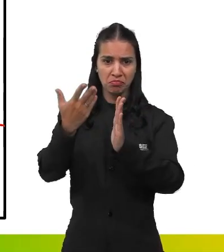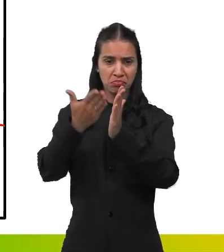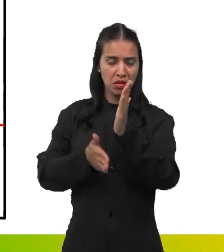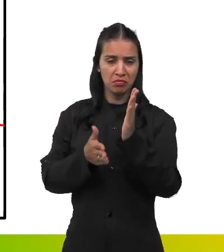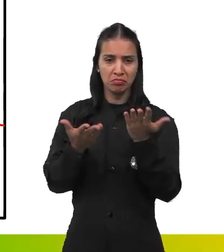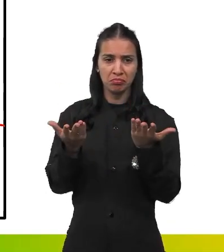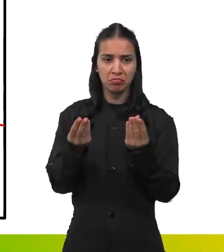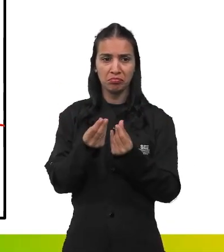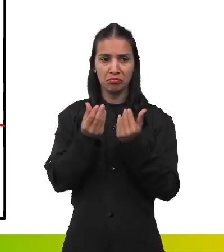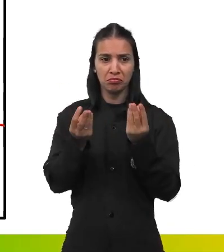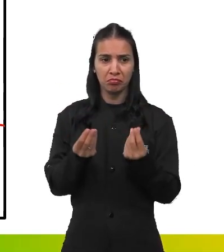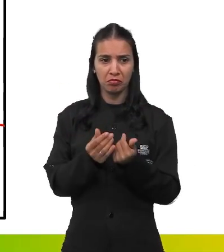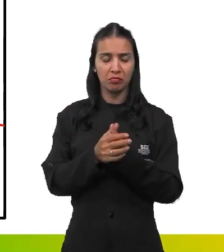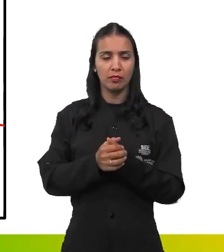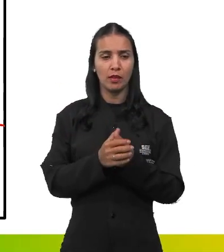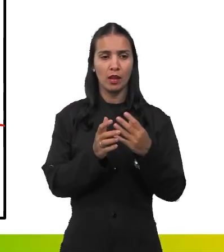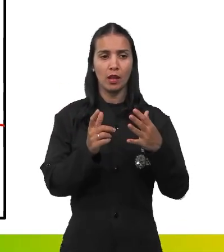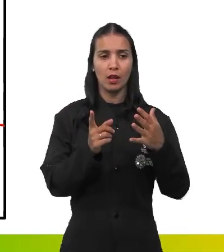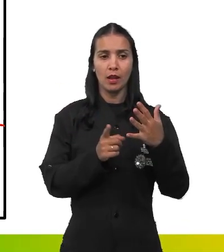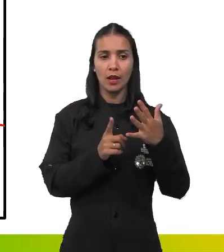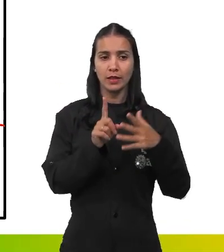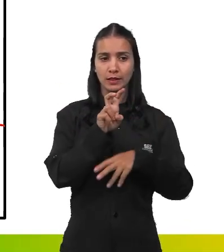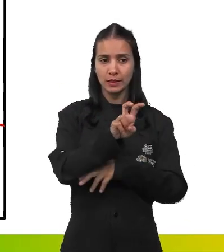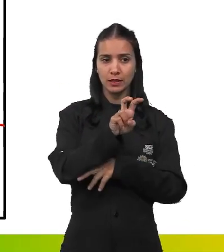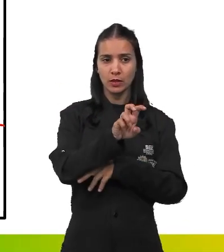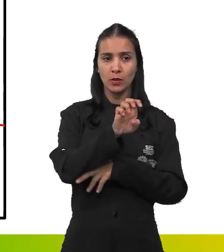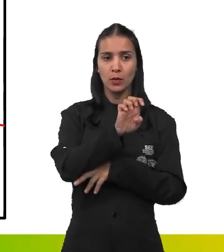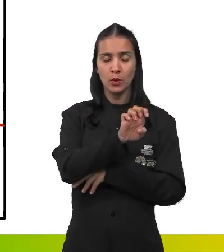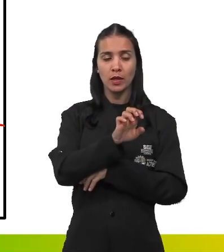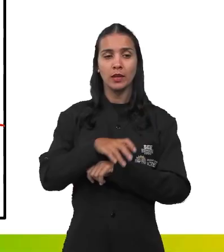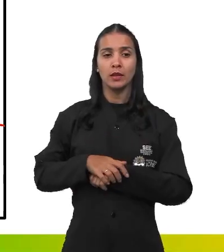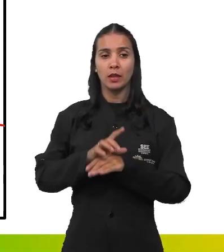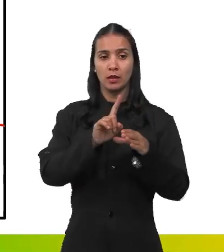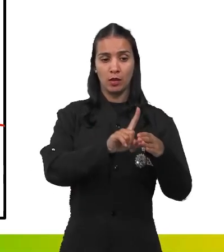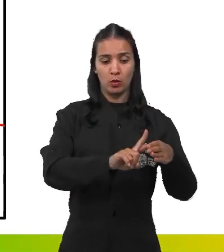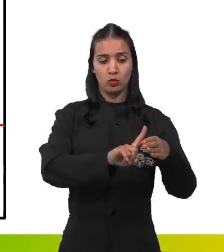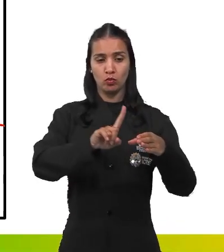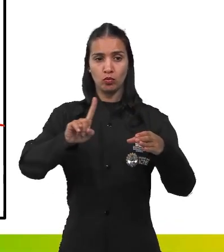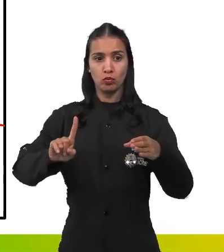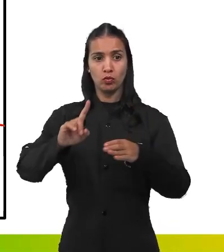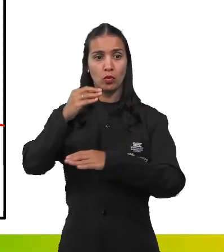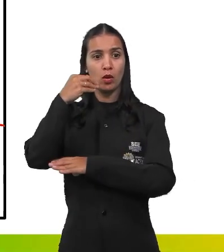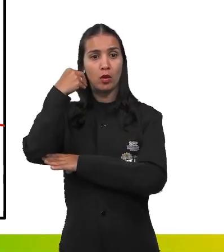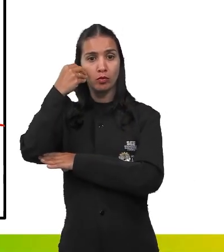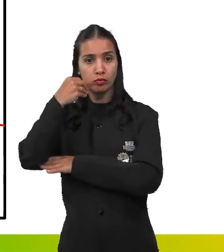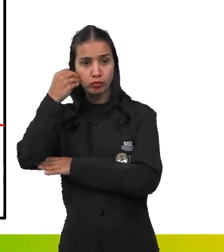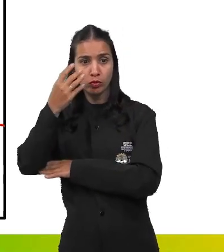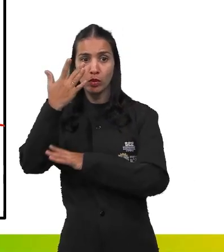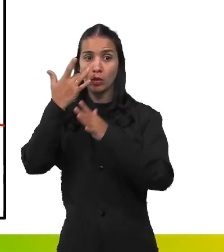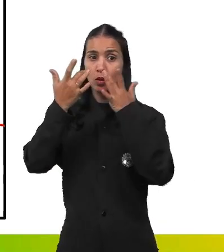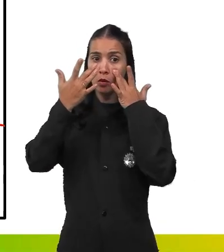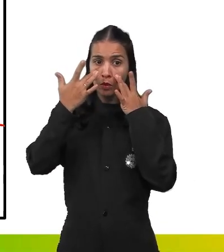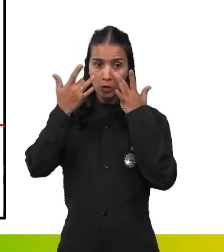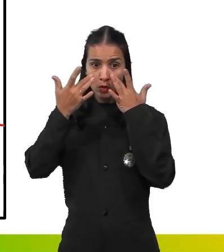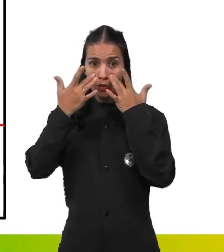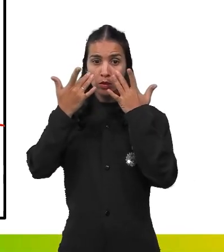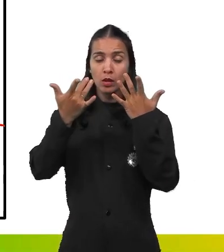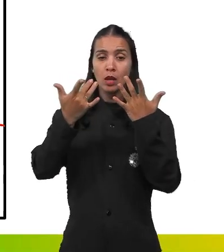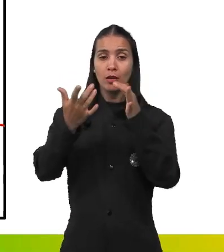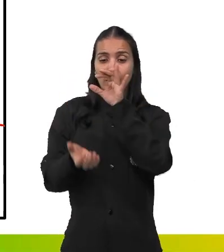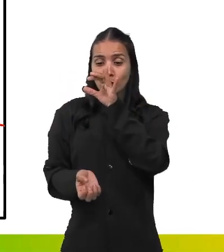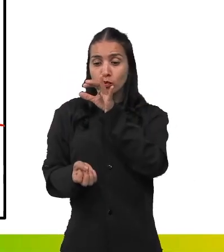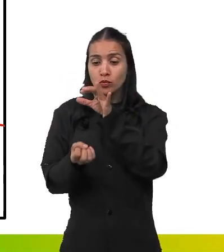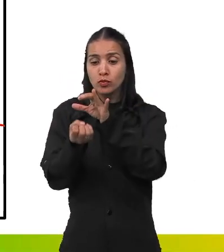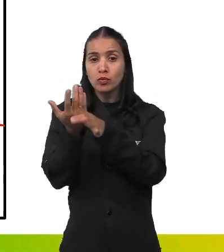experiência teatral do mundo exterior, criando um espaço exclusivamente analógico. Aqui não